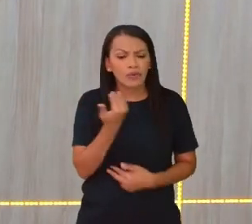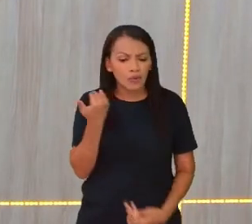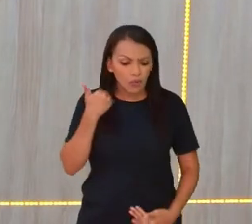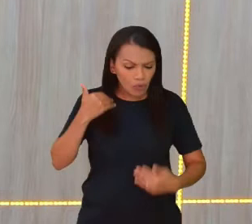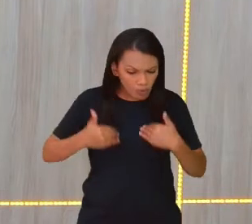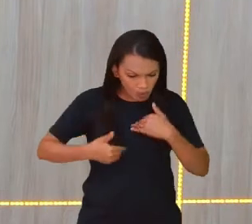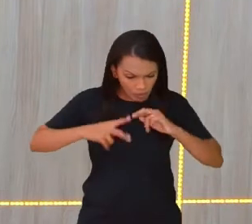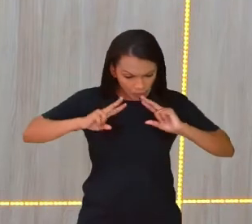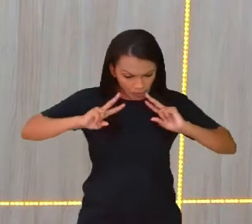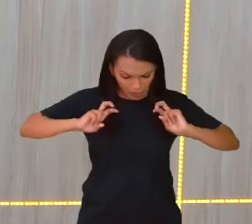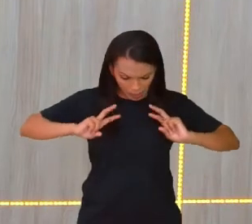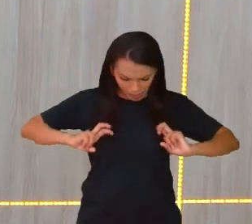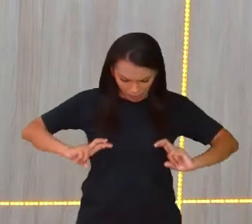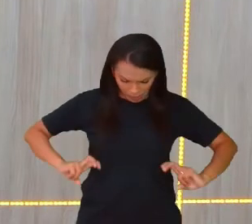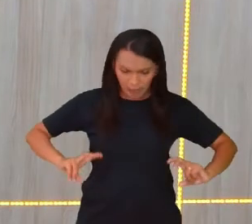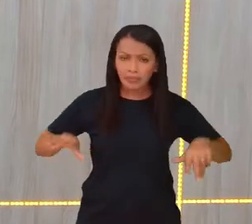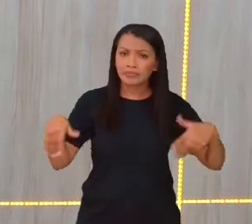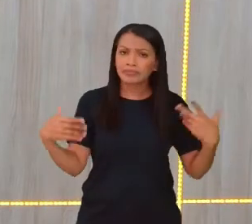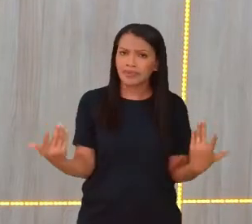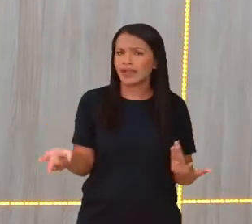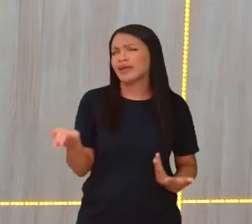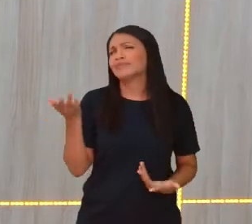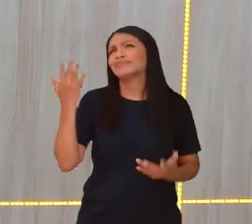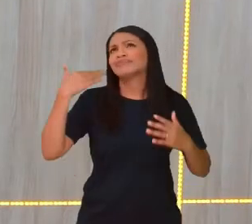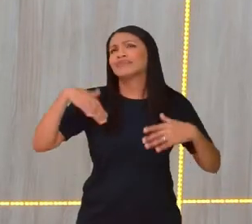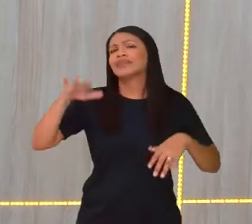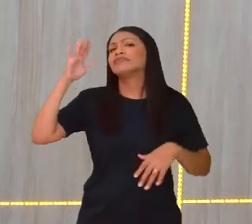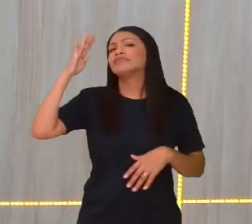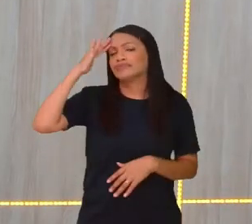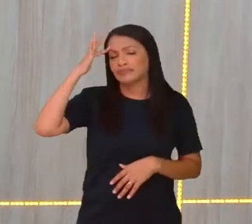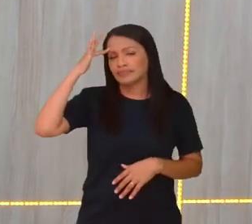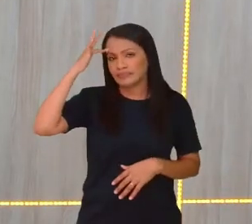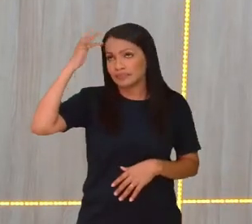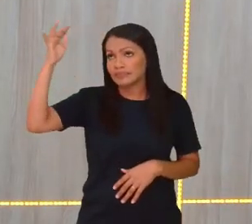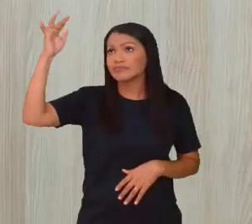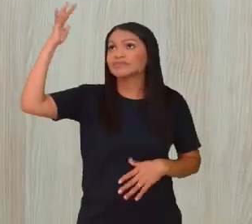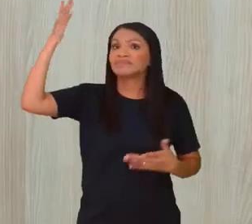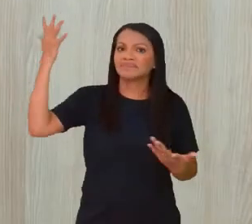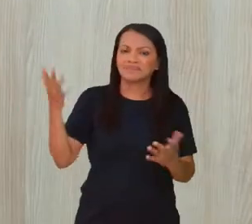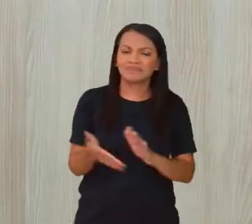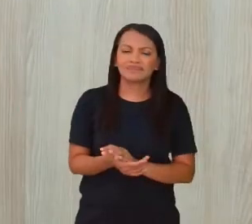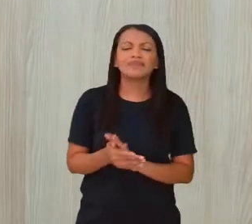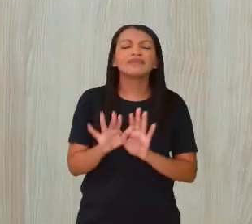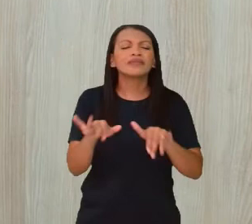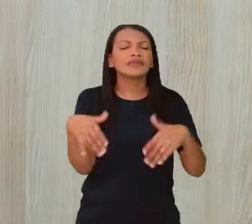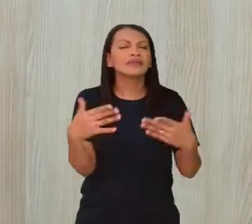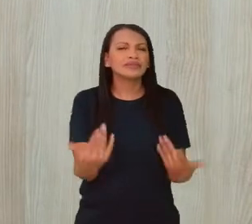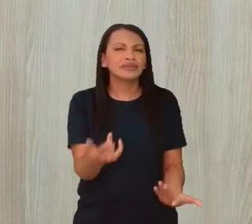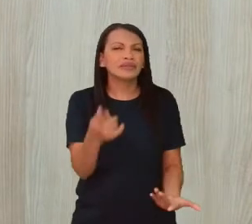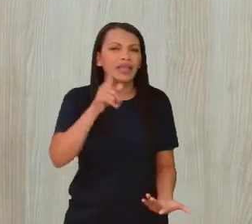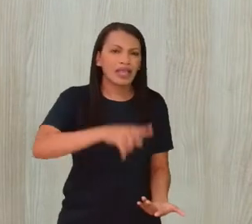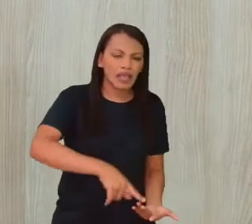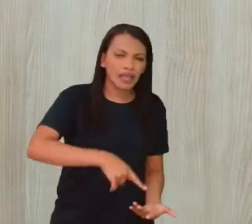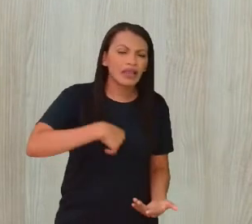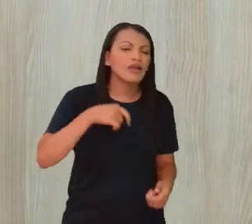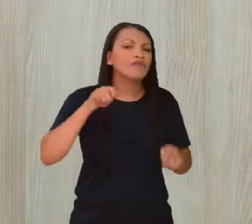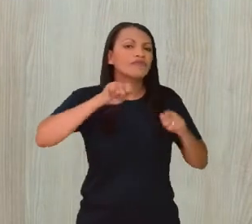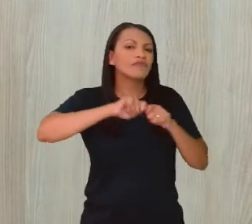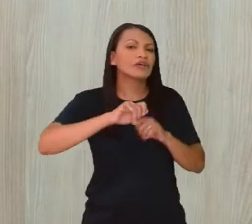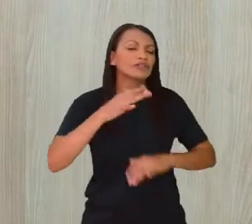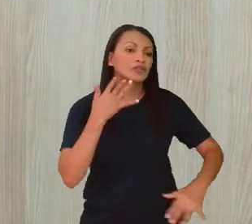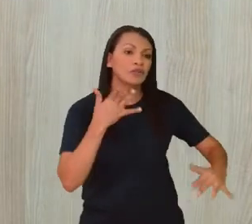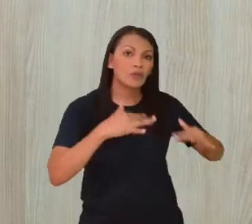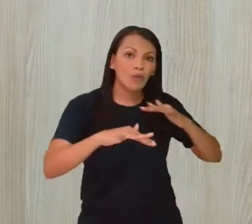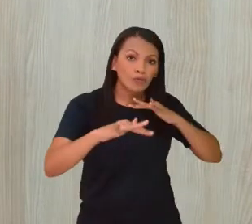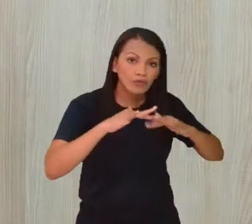seu espírito. É uma outra vibe. Concentração, né, professor? Mesmo que esteja ali fazendo movimentos